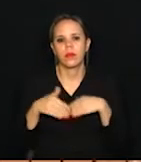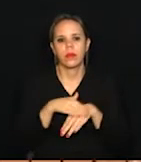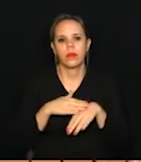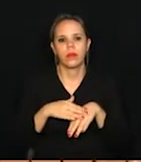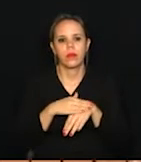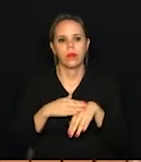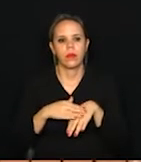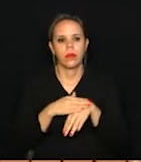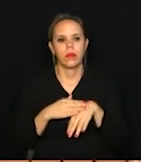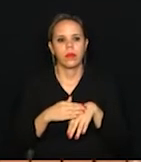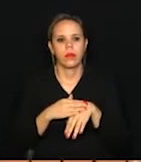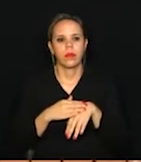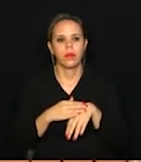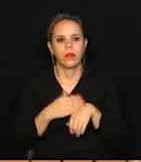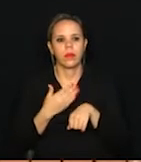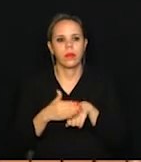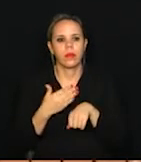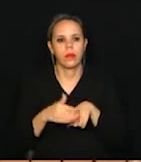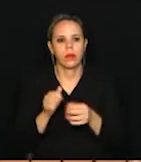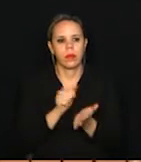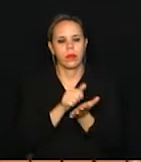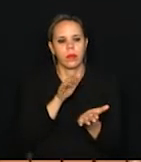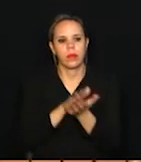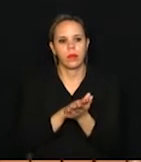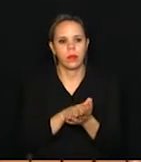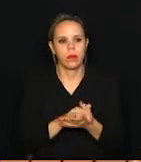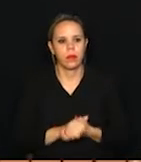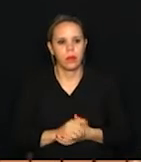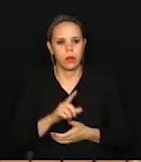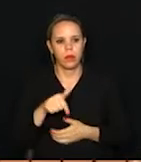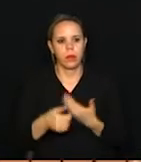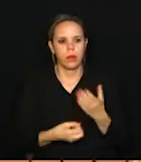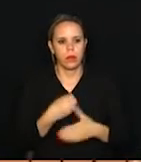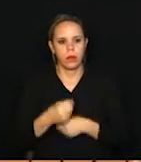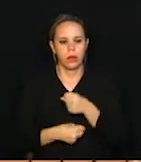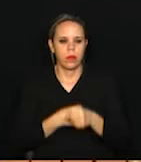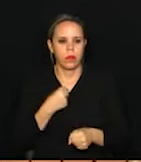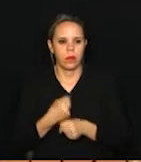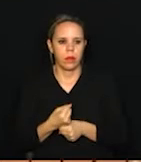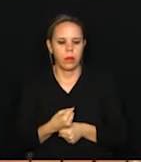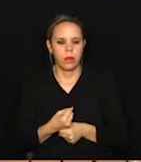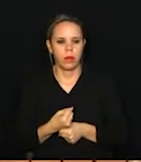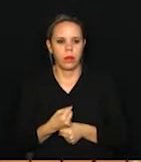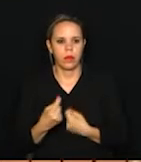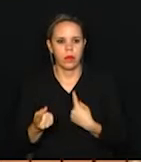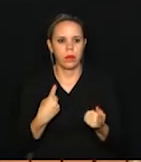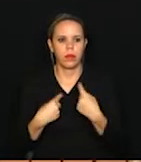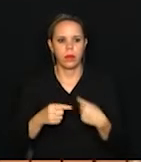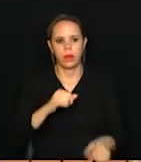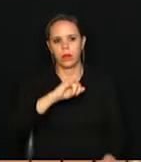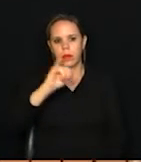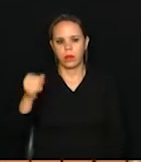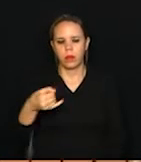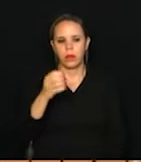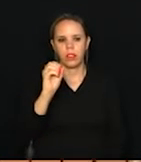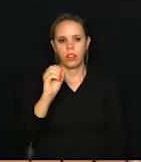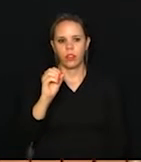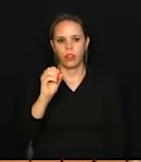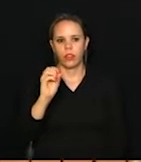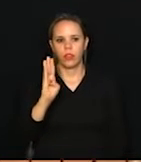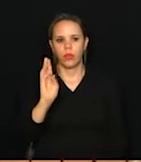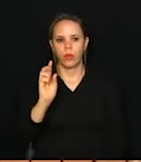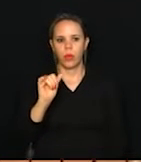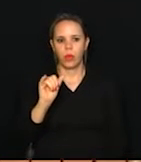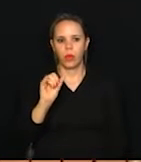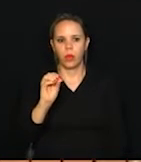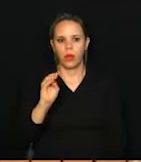sobre algumas aplicações de multas que foram aplicadas no decorrer desse ano na Avenida da John Boy. O cidadão ele se